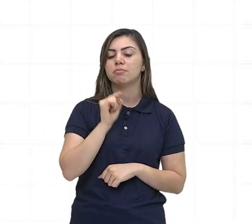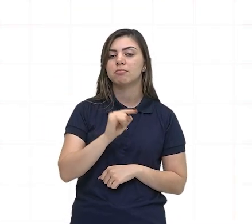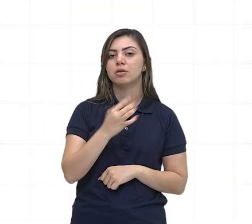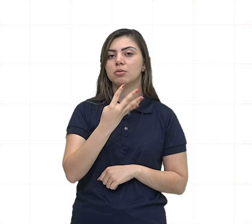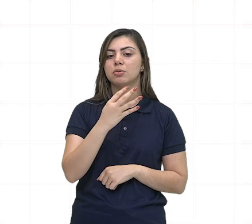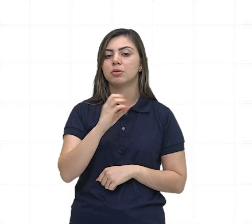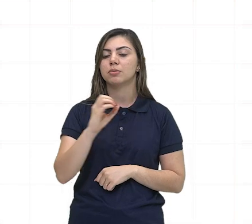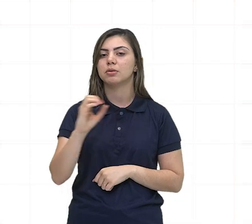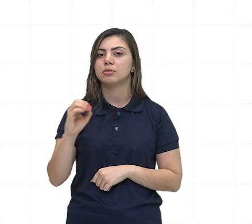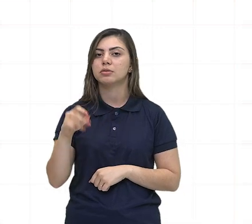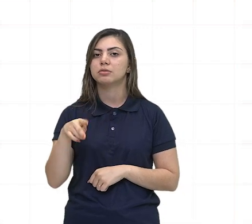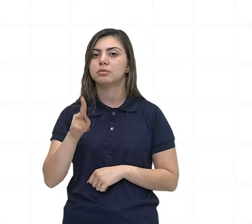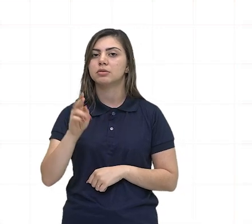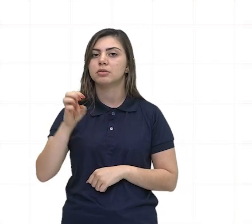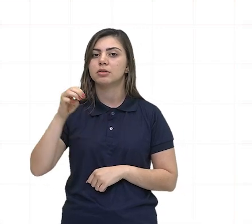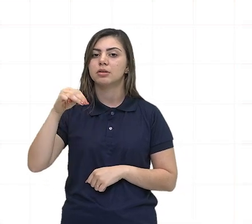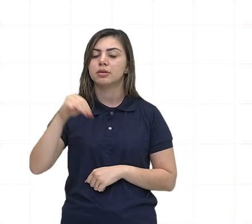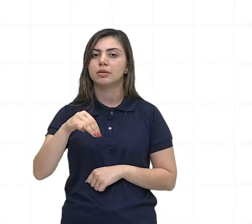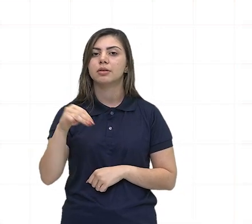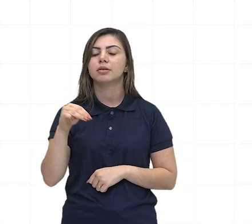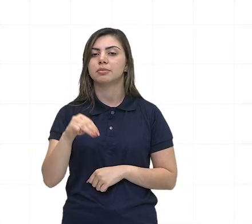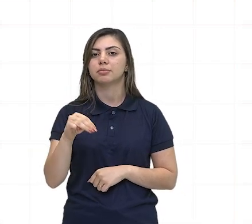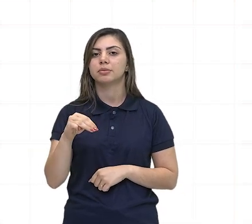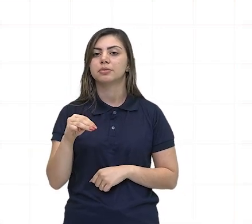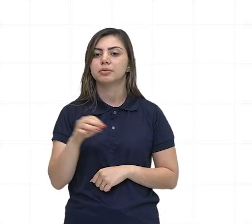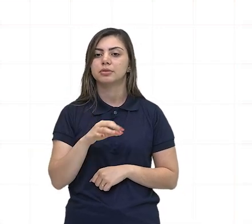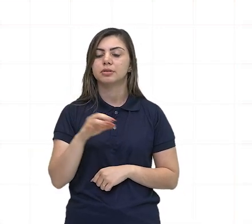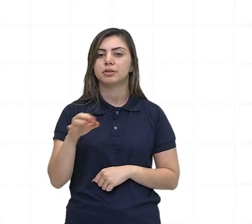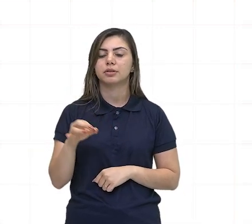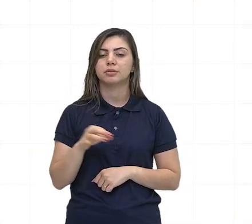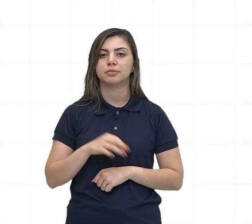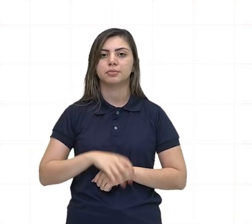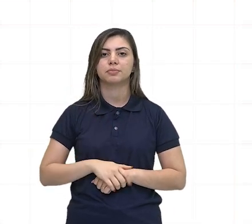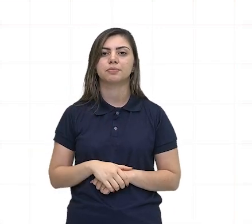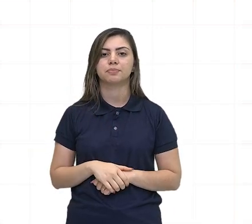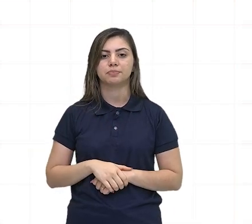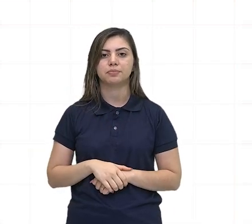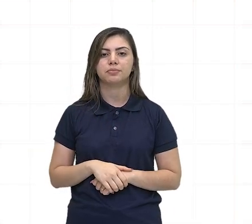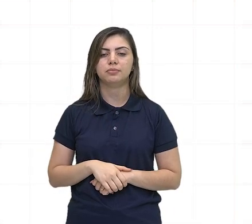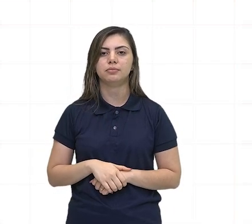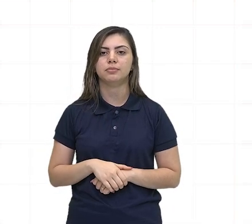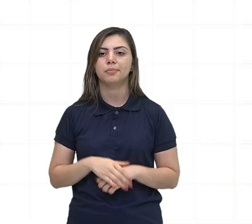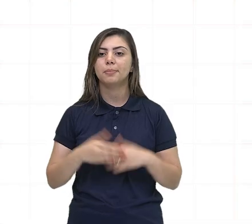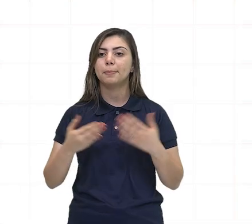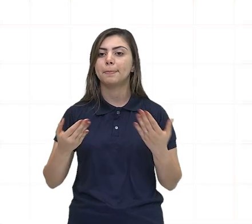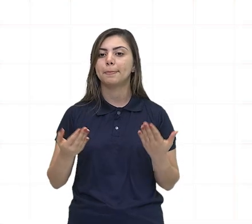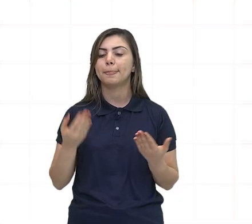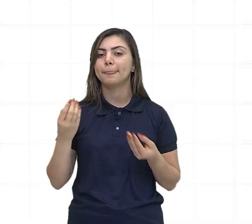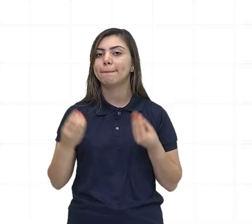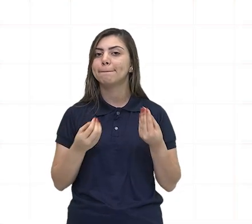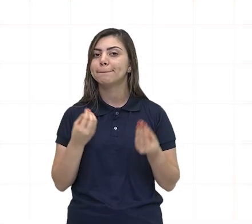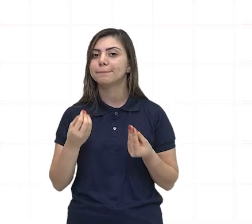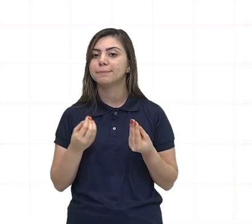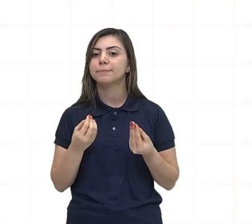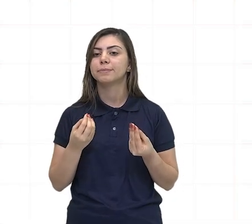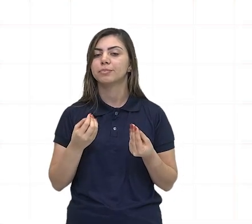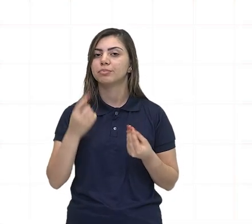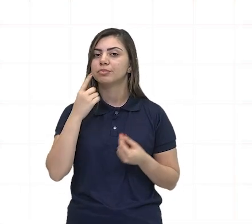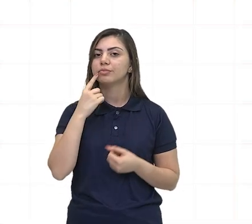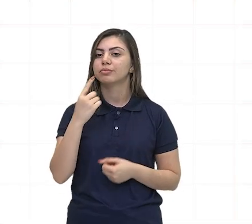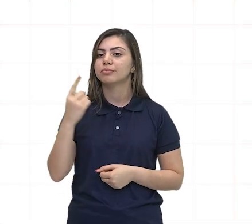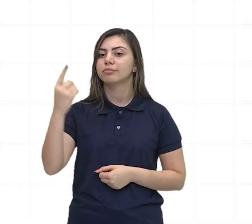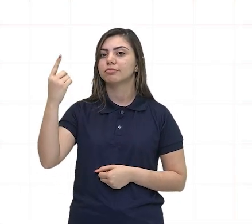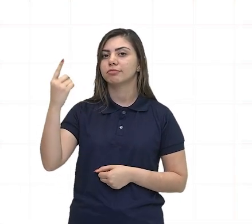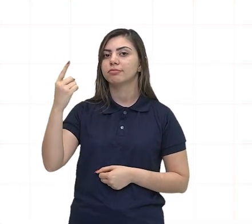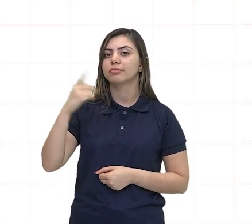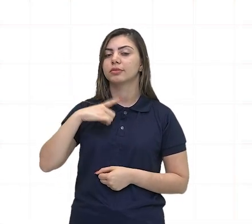1.400 quilômetros em relação a ele. Então, nós temos aí nós